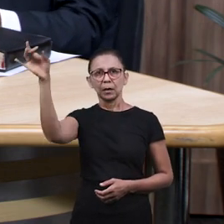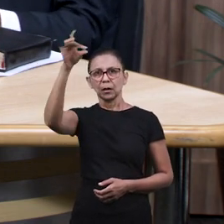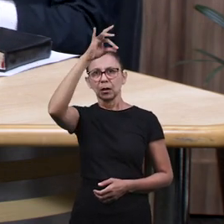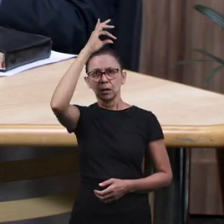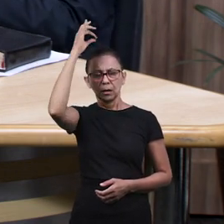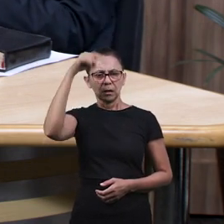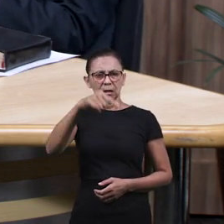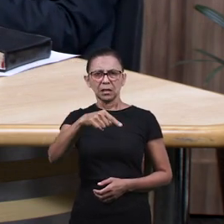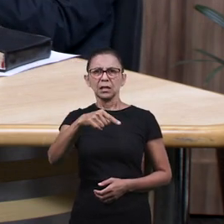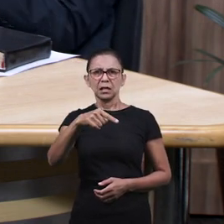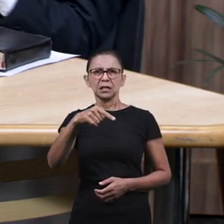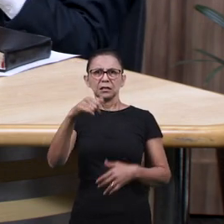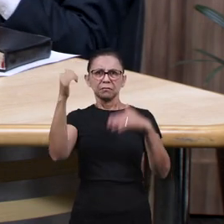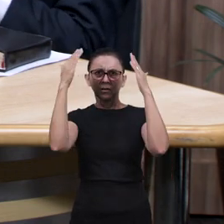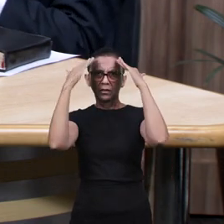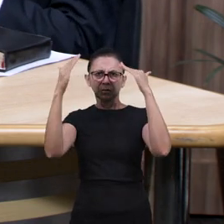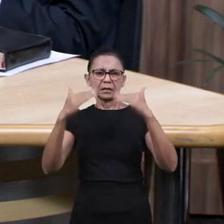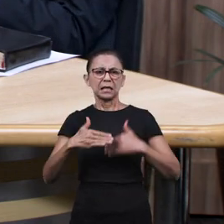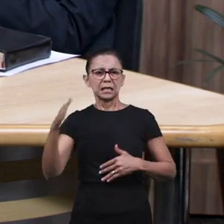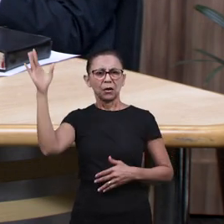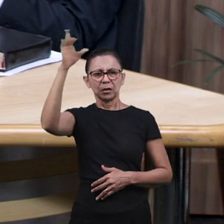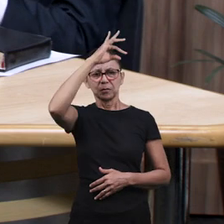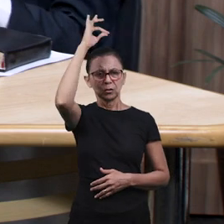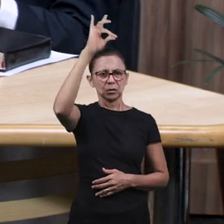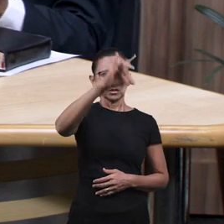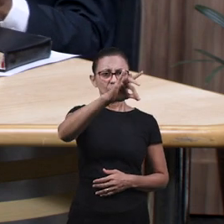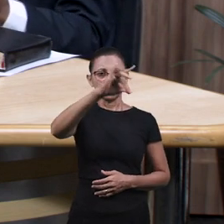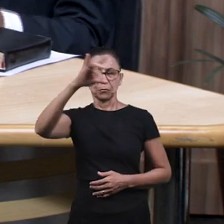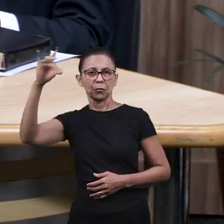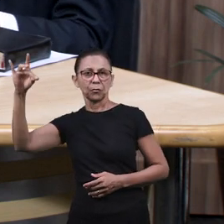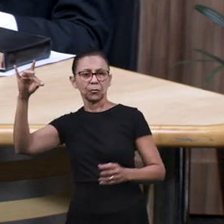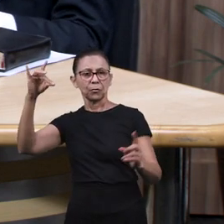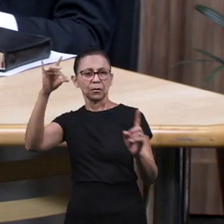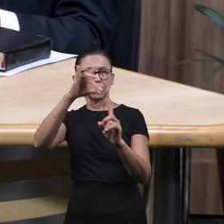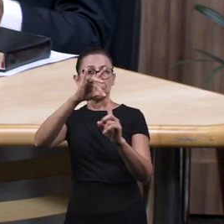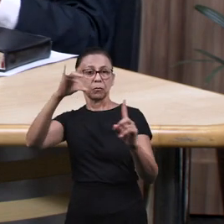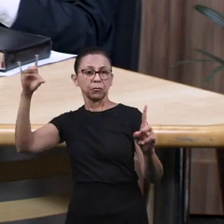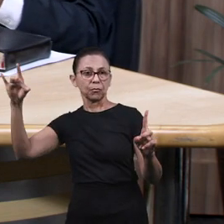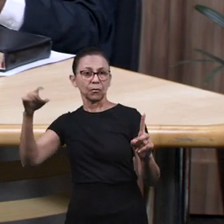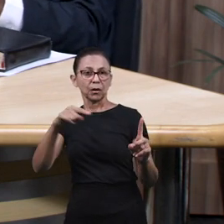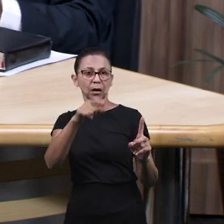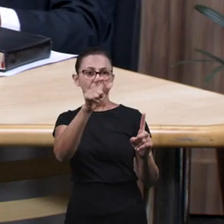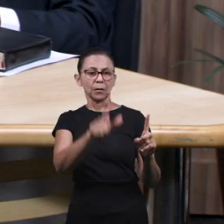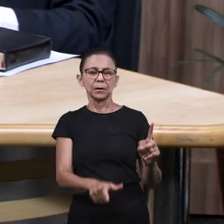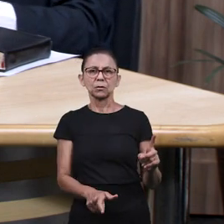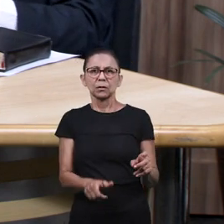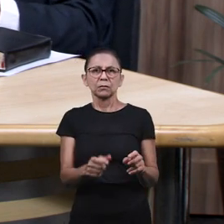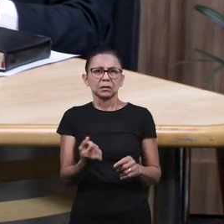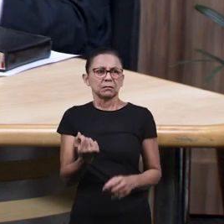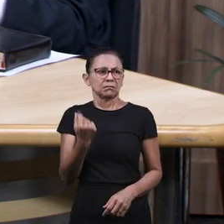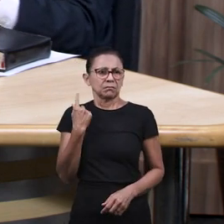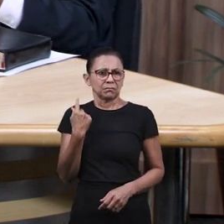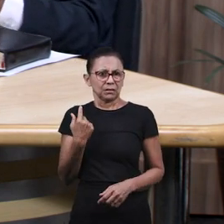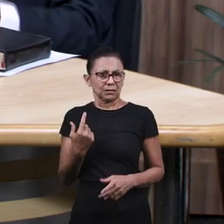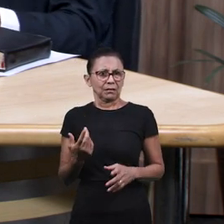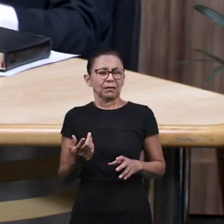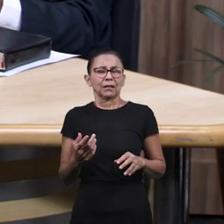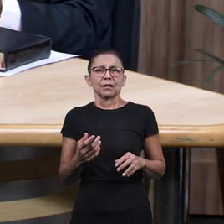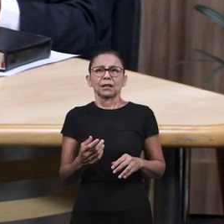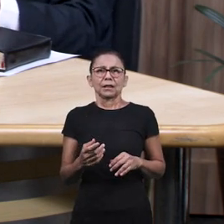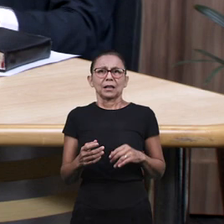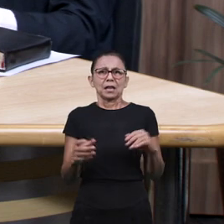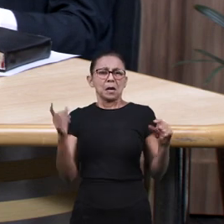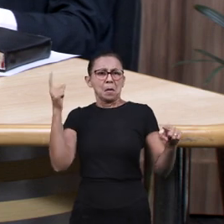né? Não, às vezes ele já era meio louco, é que o Espírito Santo controlava ele, né? Mas depois que o Espírito Santo se retirou, só sobrou